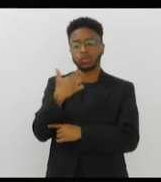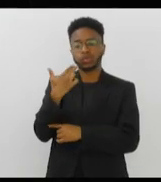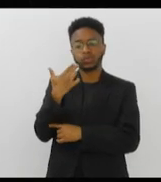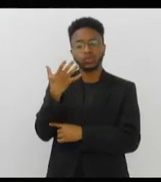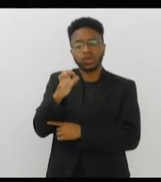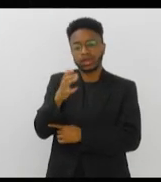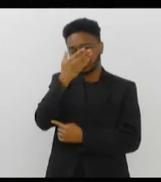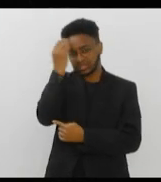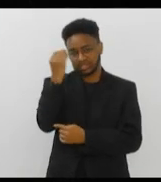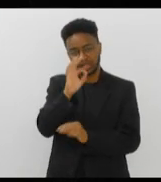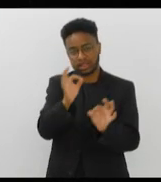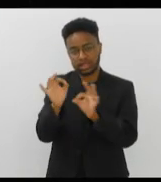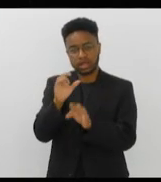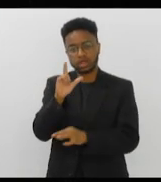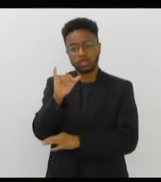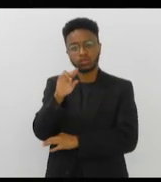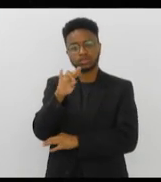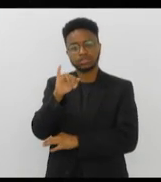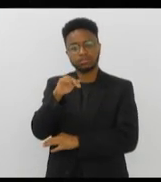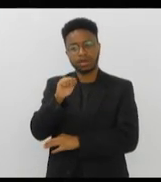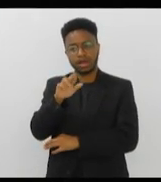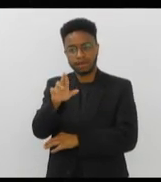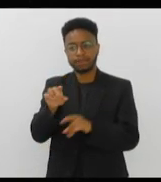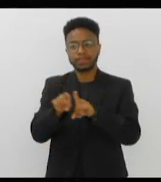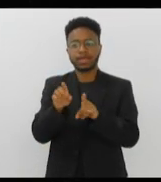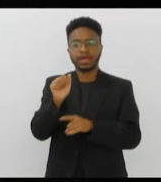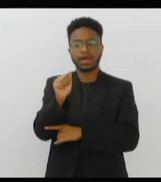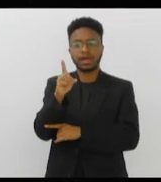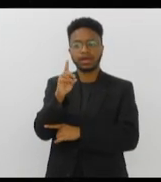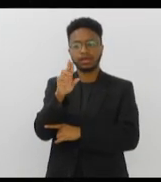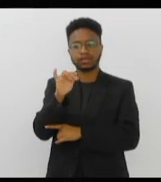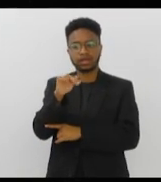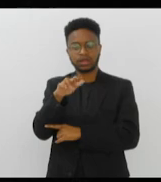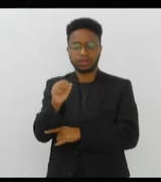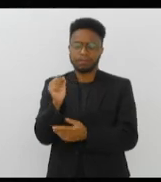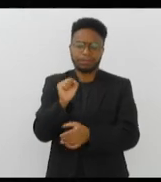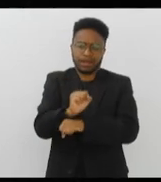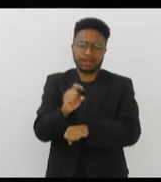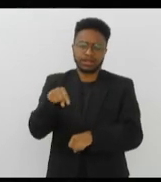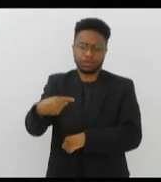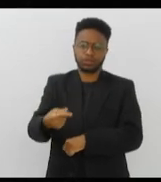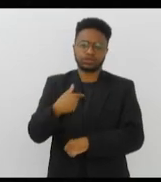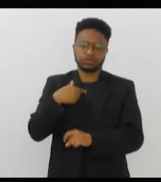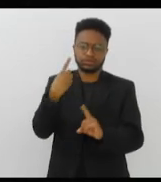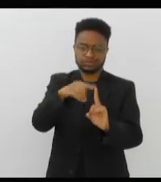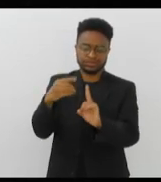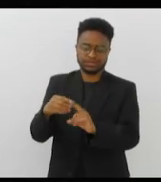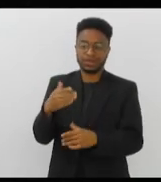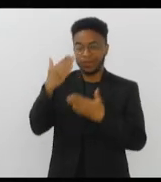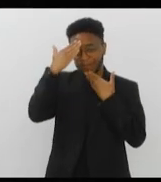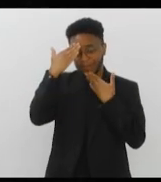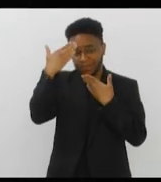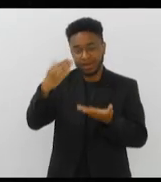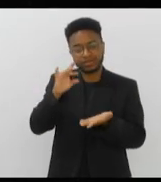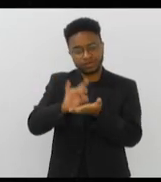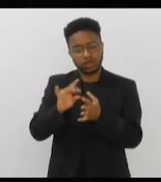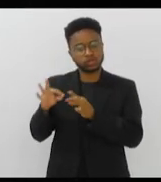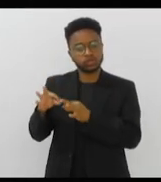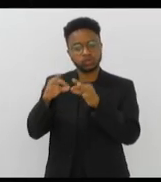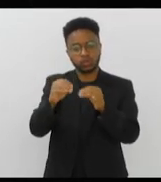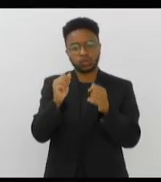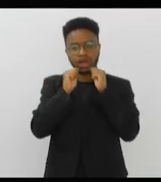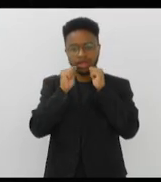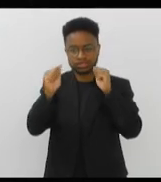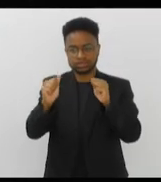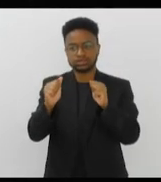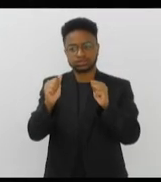ninguém. Lucimar, meu Deus, do céu. Adriano e Jael. Gente, para, senão vou apanhar depois. Muito obrigado a todos os